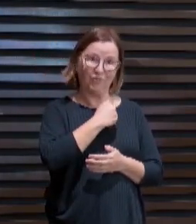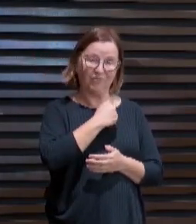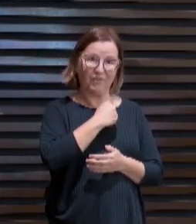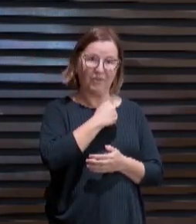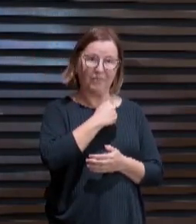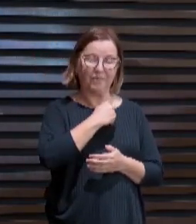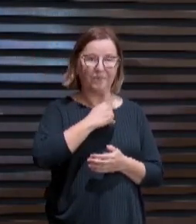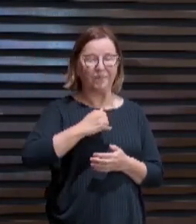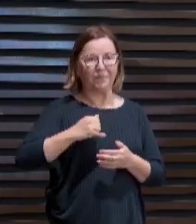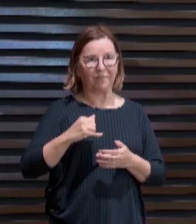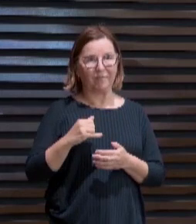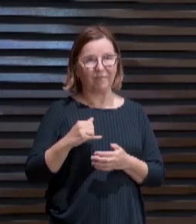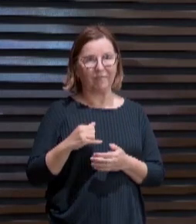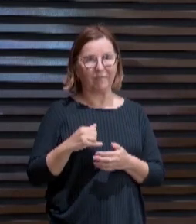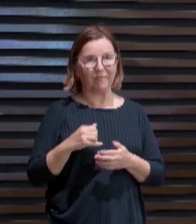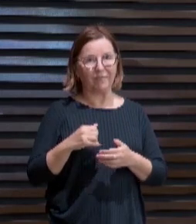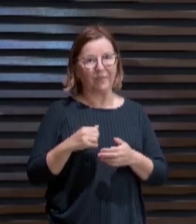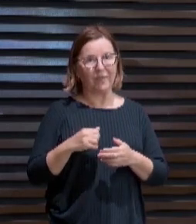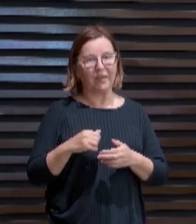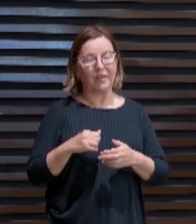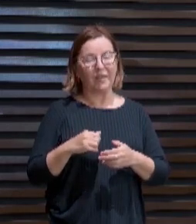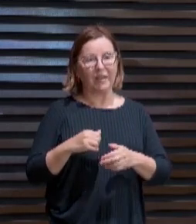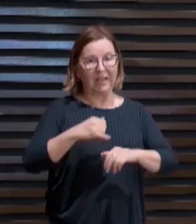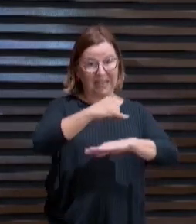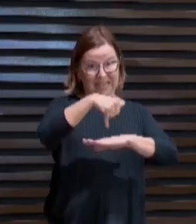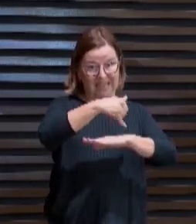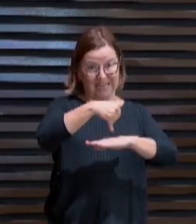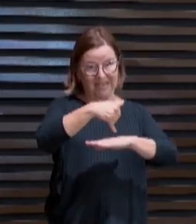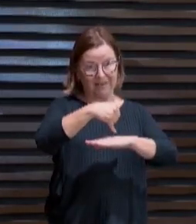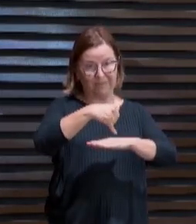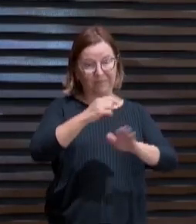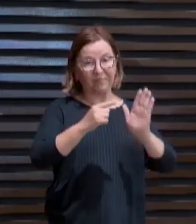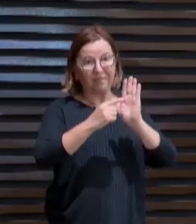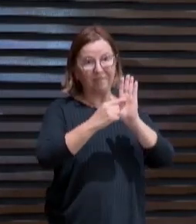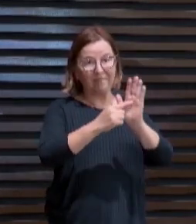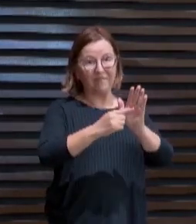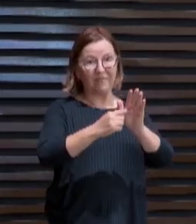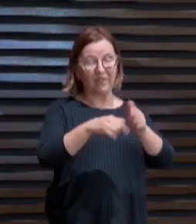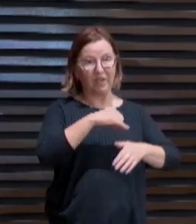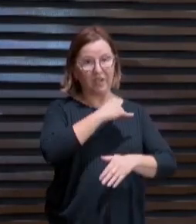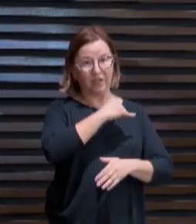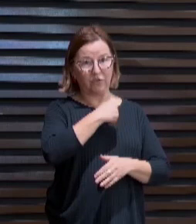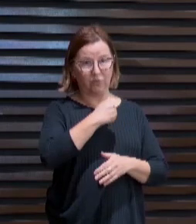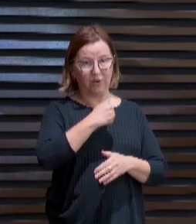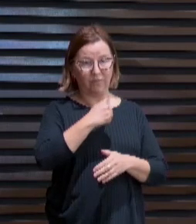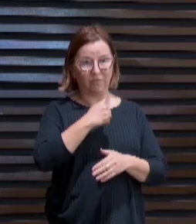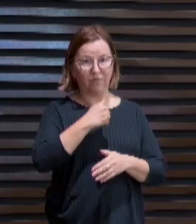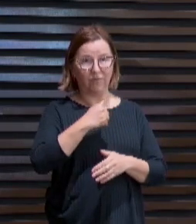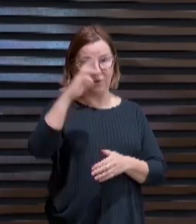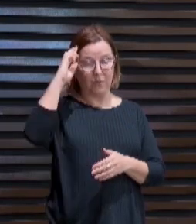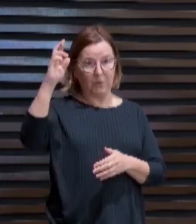João e se apresenta a João com aquela veste talar, vestido como um